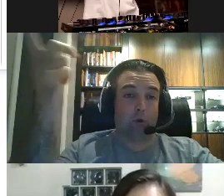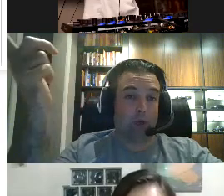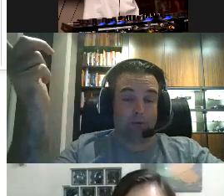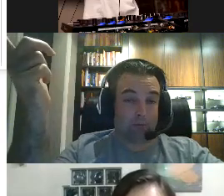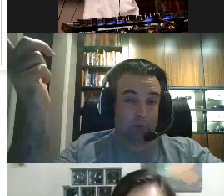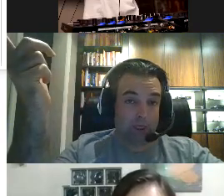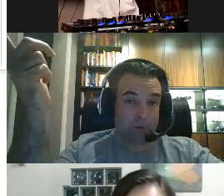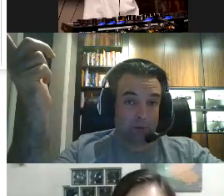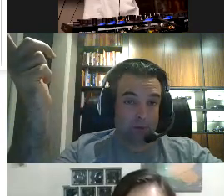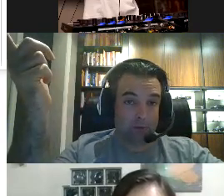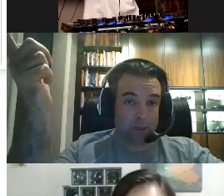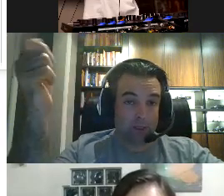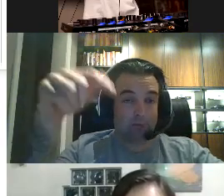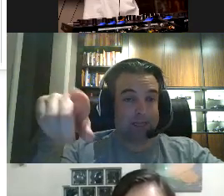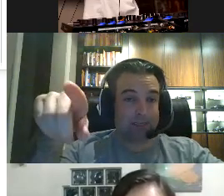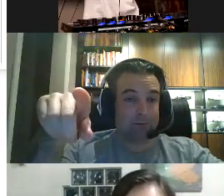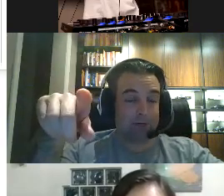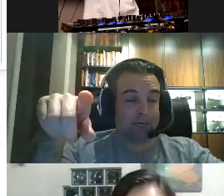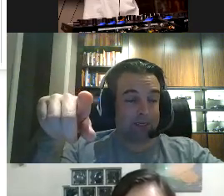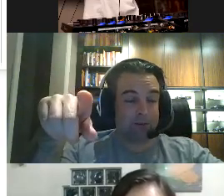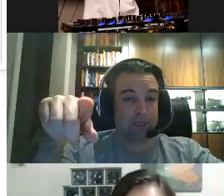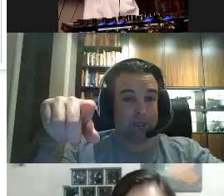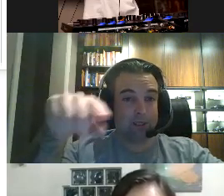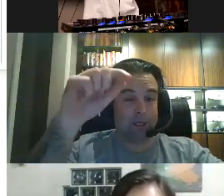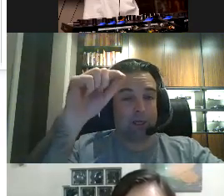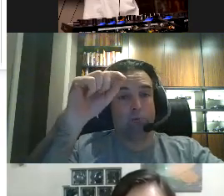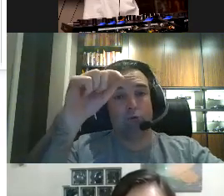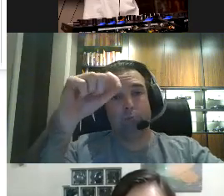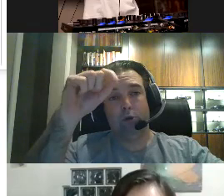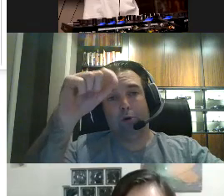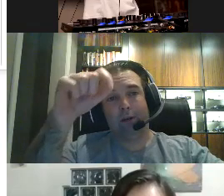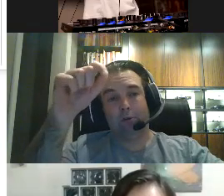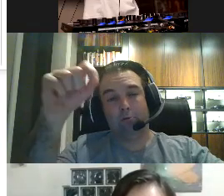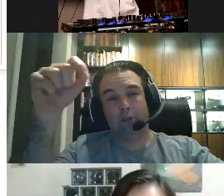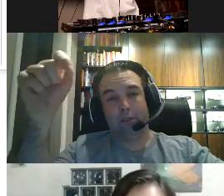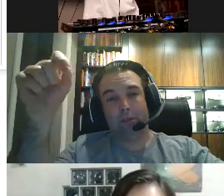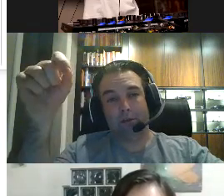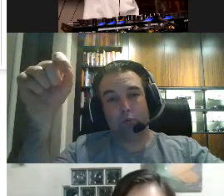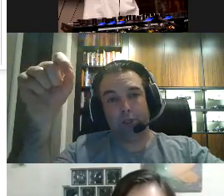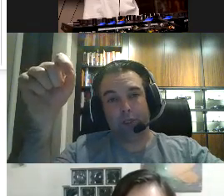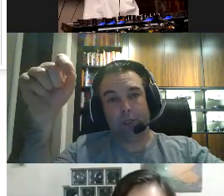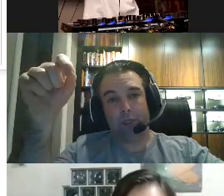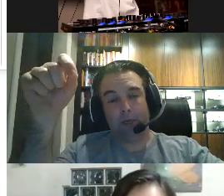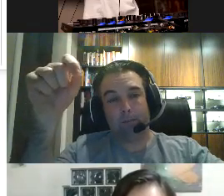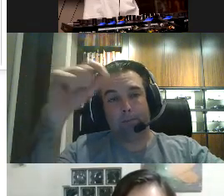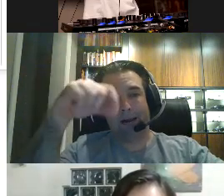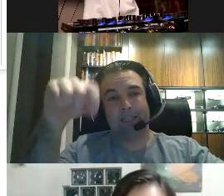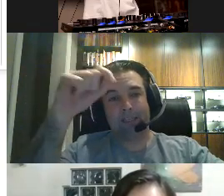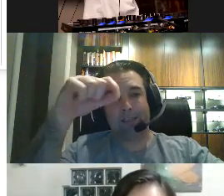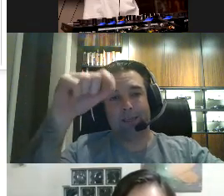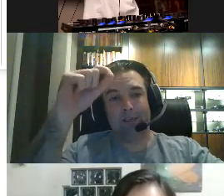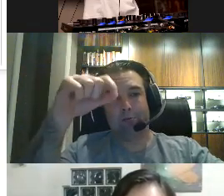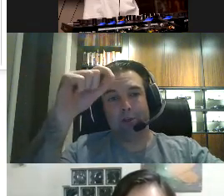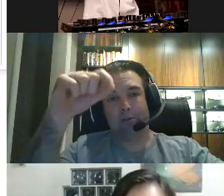teorias loucas quanto a isso. Há uma tese de um cara que diz o seguinte: quanto pior a tua condição de saúde,